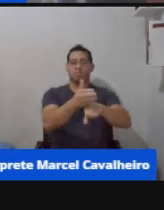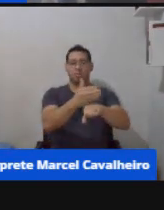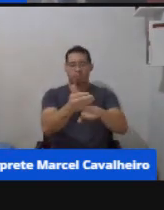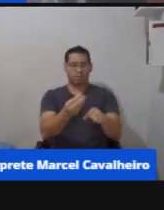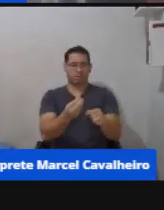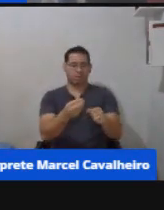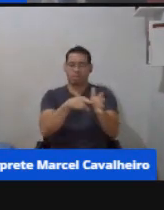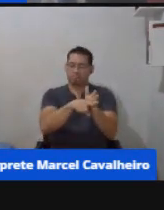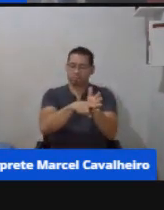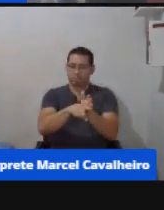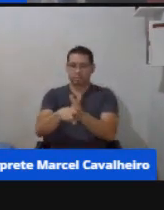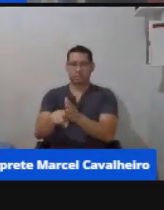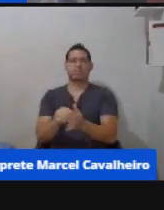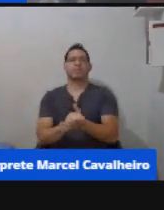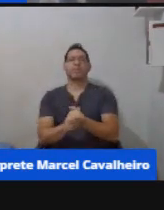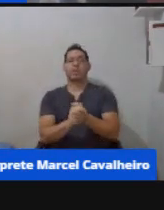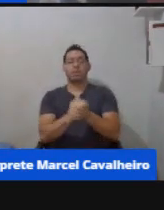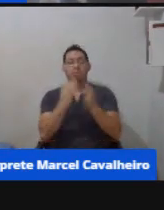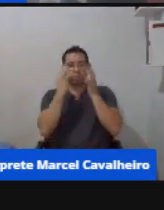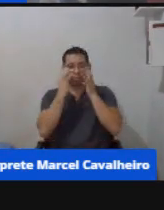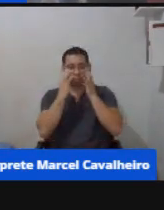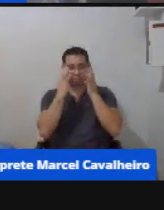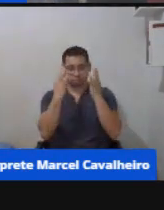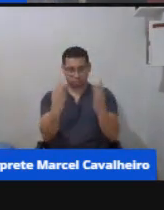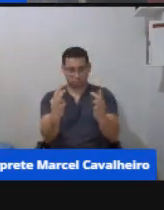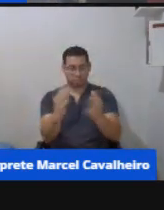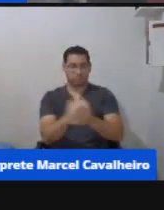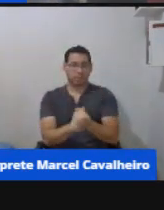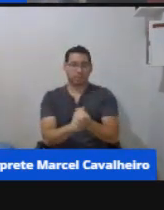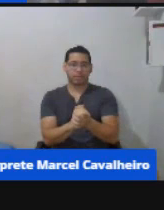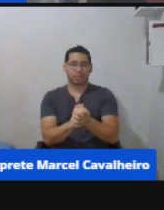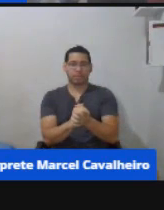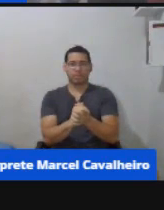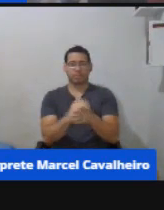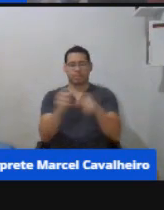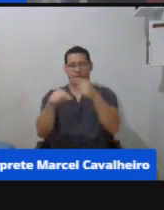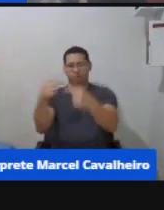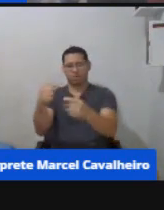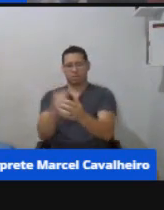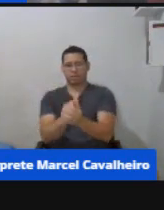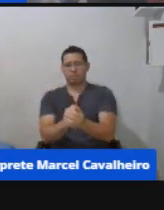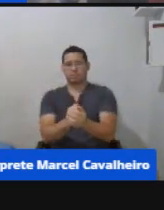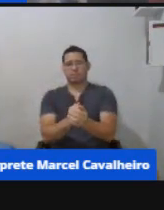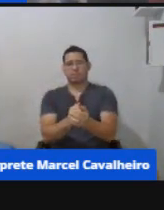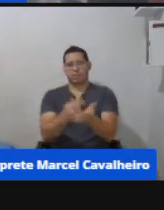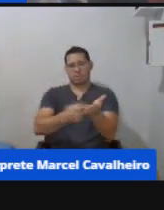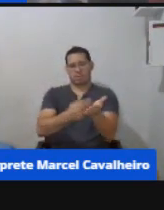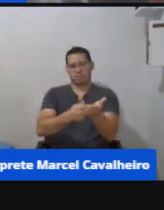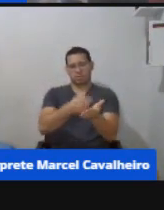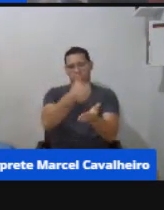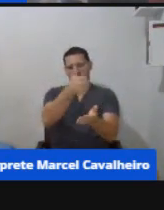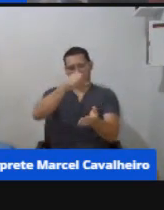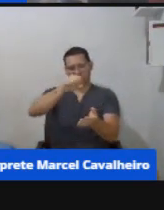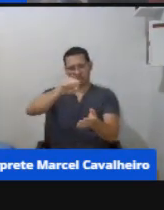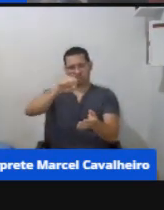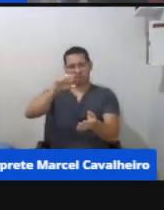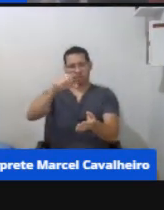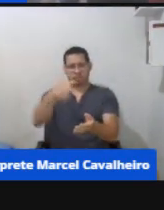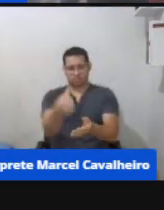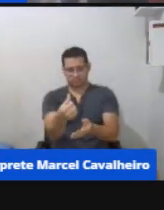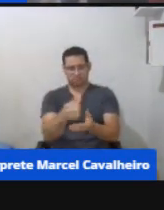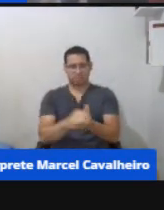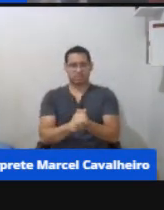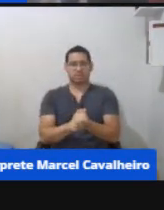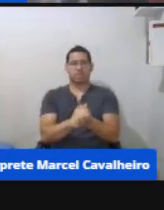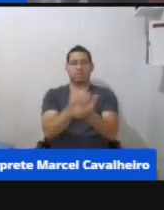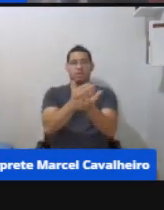observem cautelosamente, depois na página 183, como a partir do